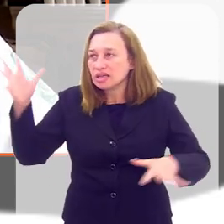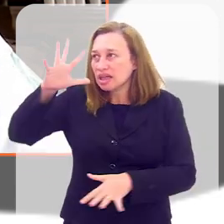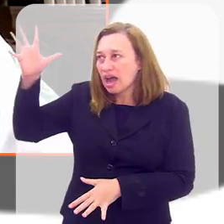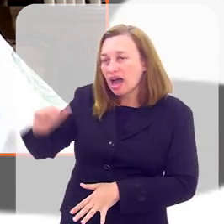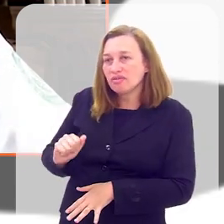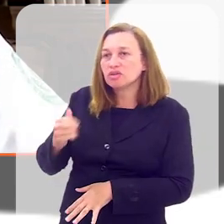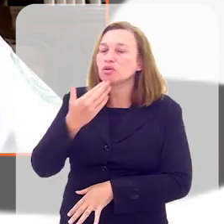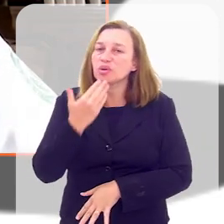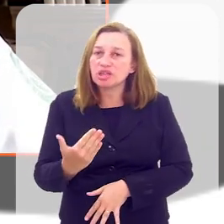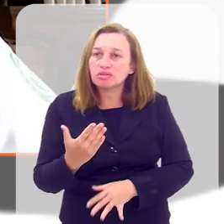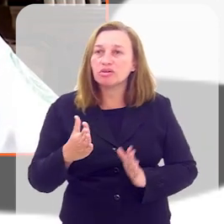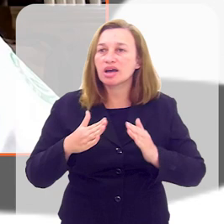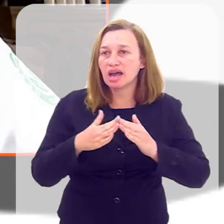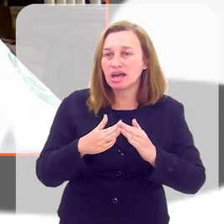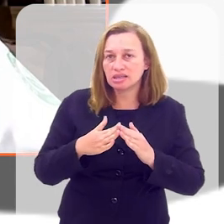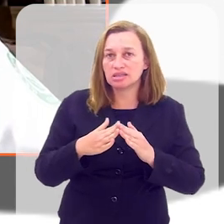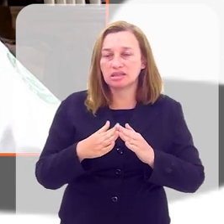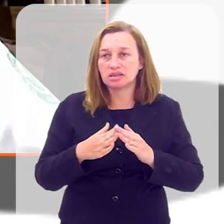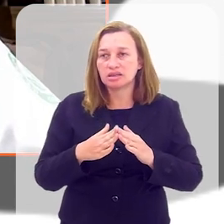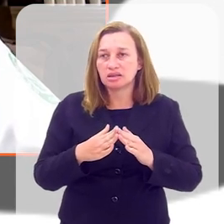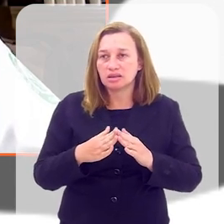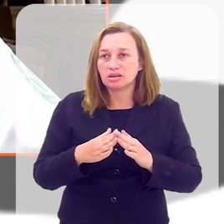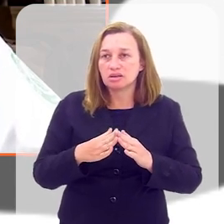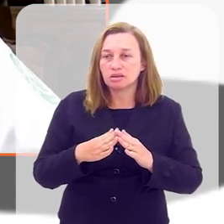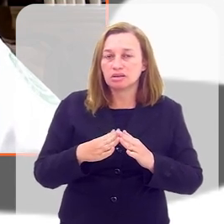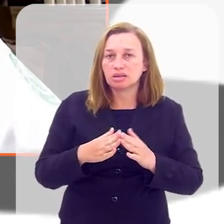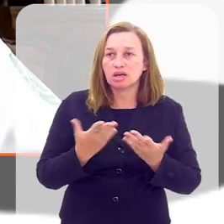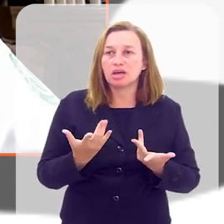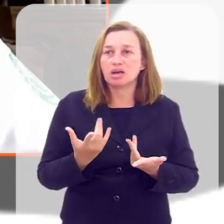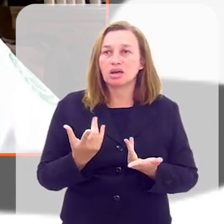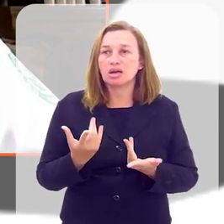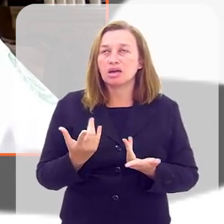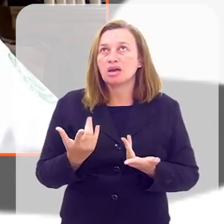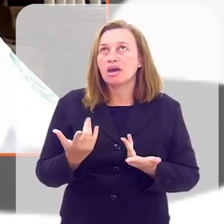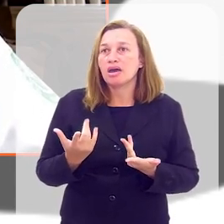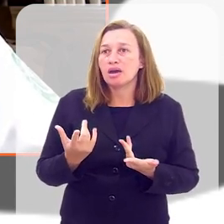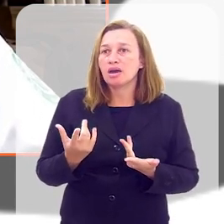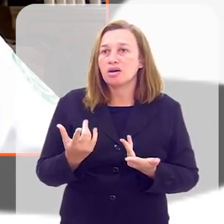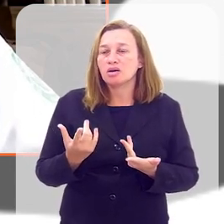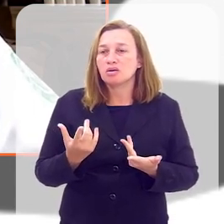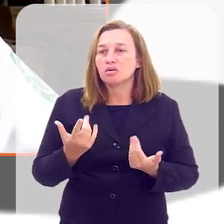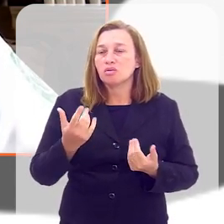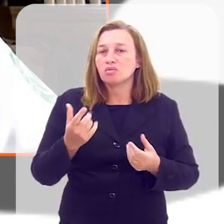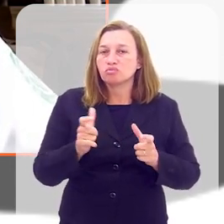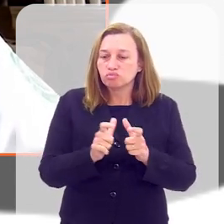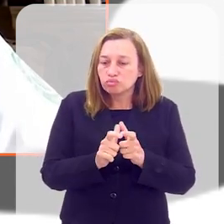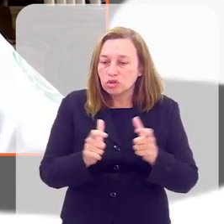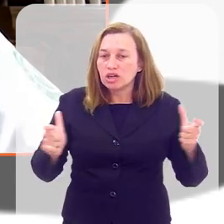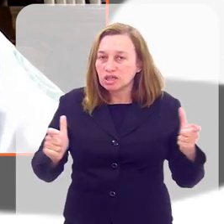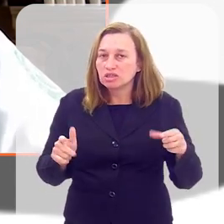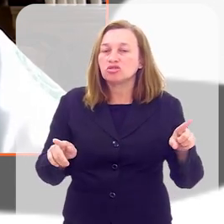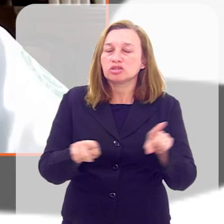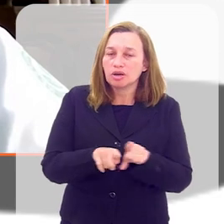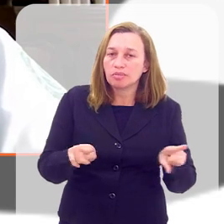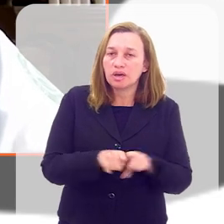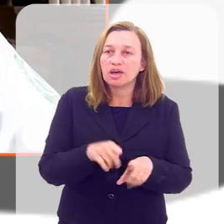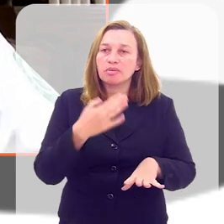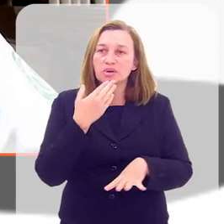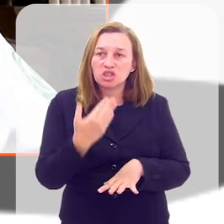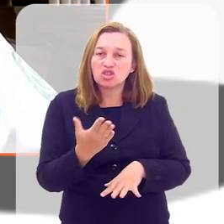para ficar tão pedindo muito casa popular e caso não tão de baixo padrão mas casas casas já é um pouco maiores